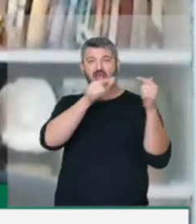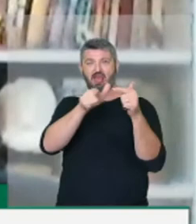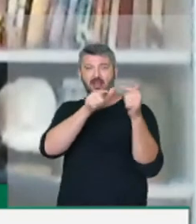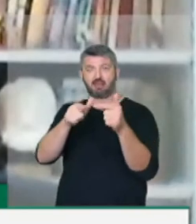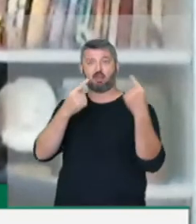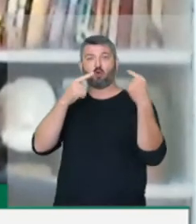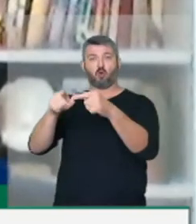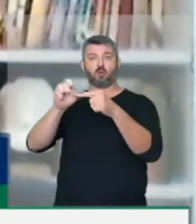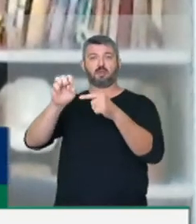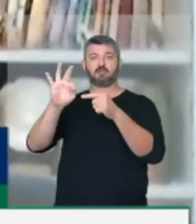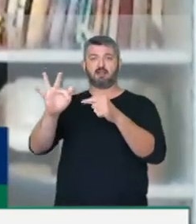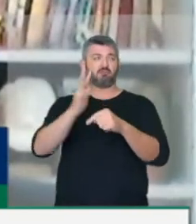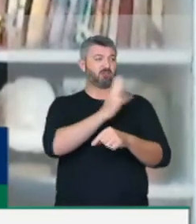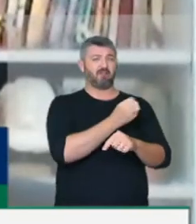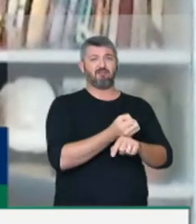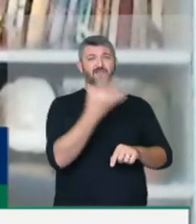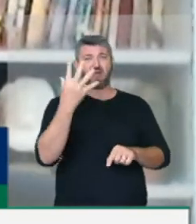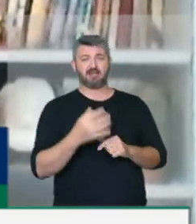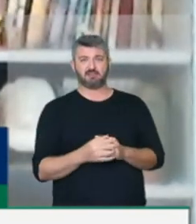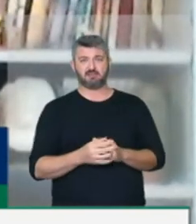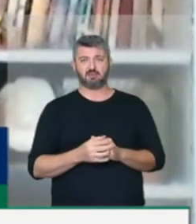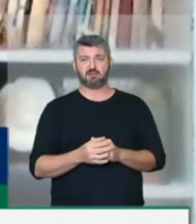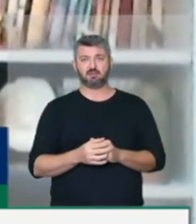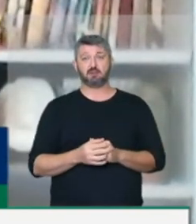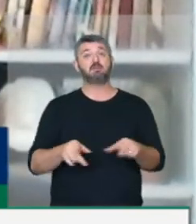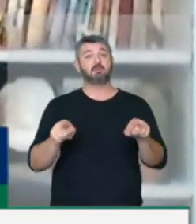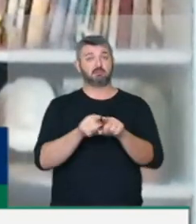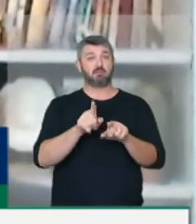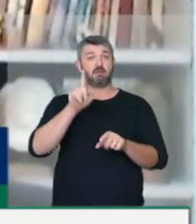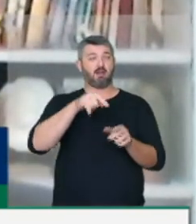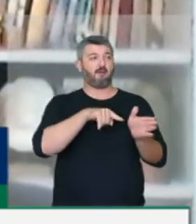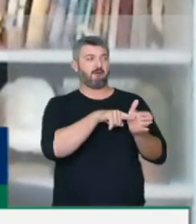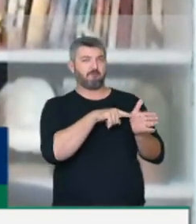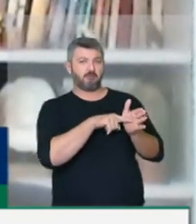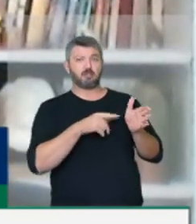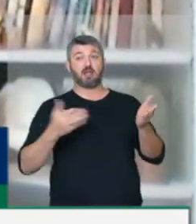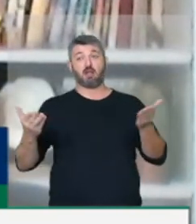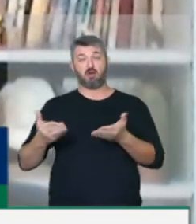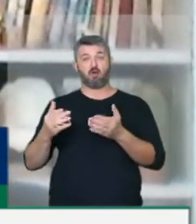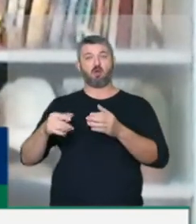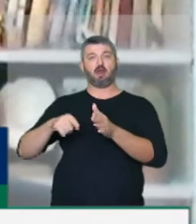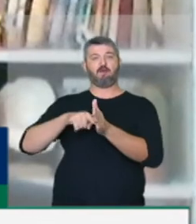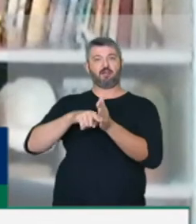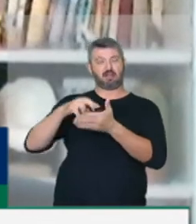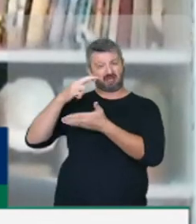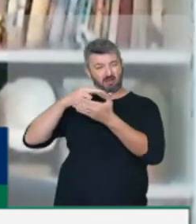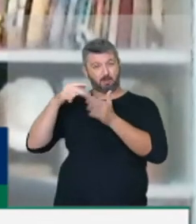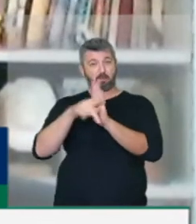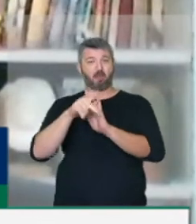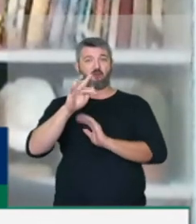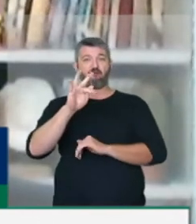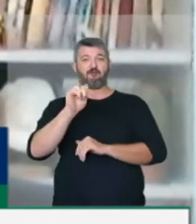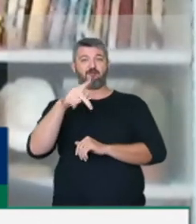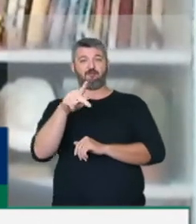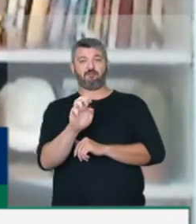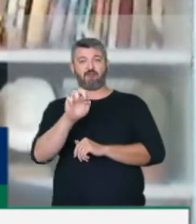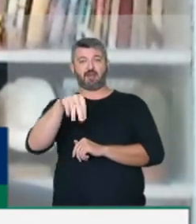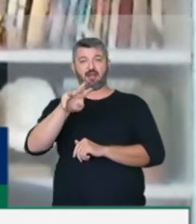ameaças contra o Supremo, constando, inclusive, como um dos investigados no inquérito das fake news, em que se apura